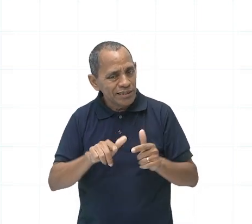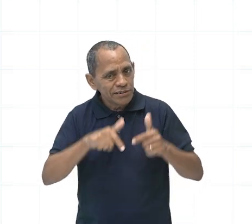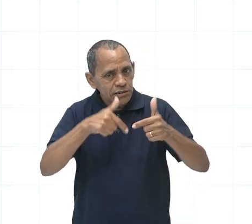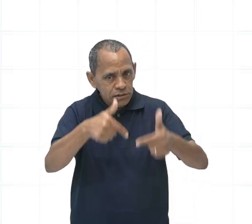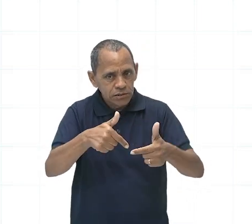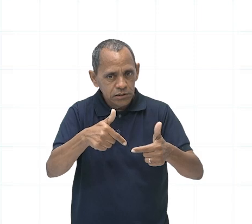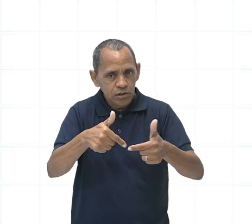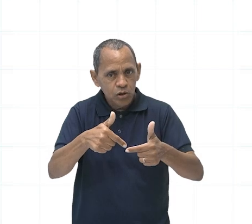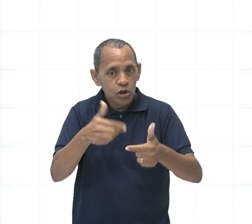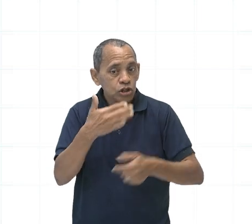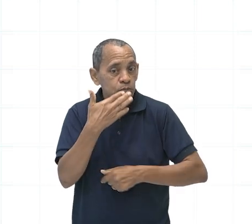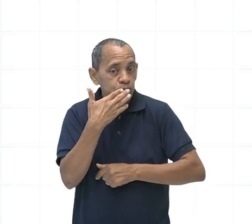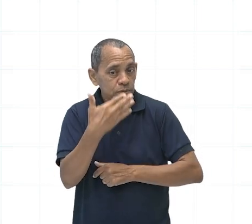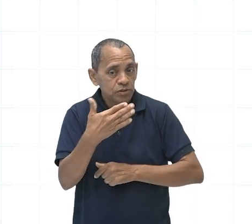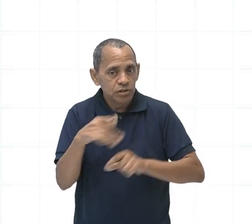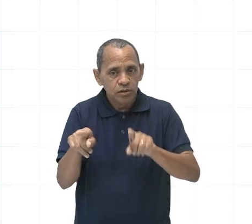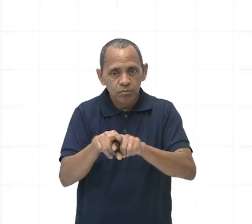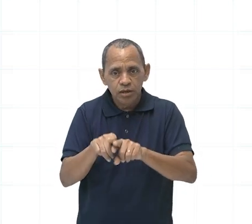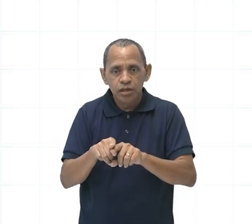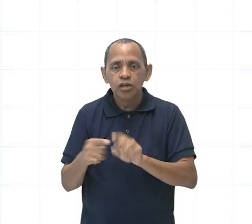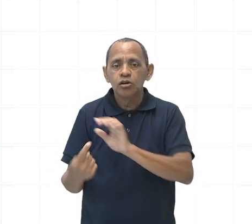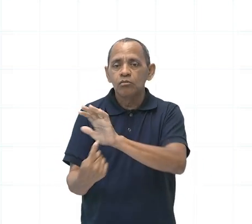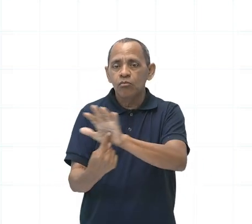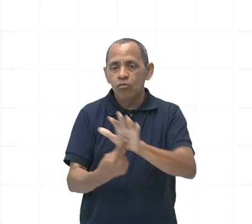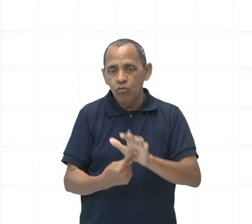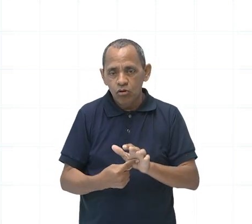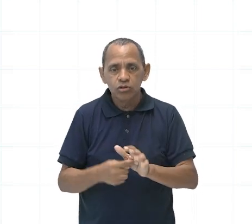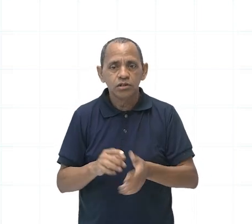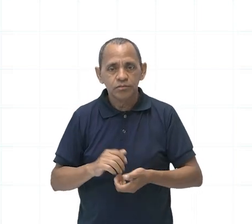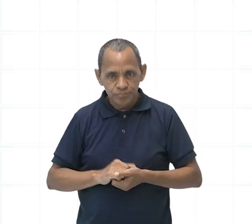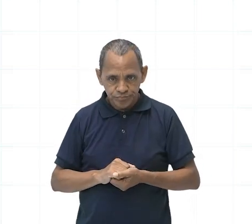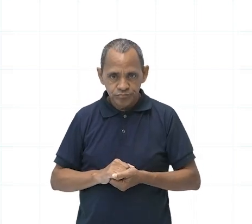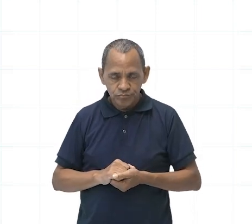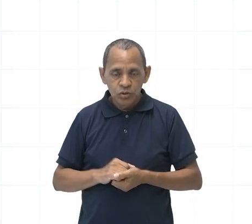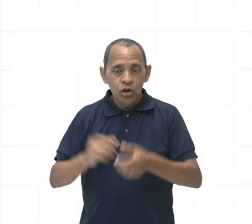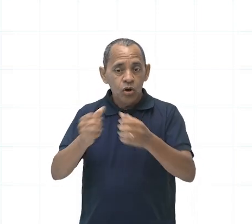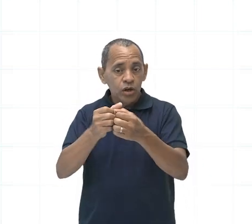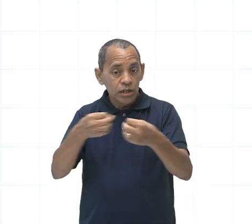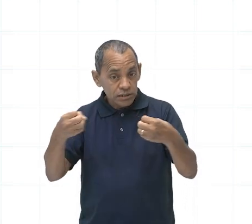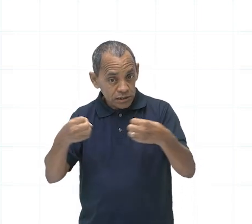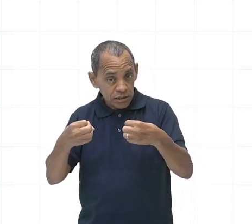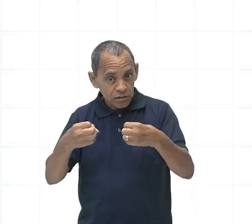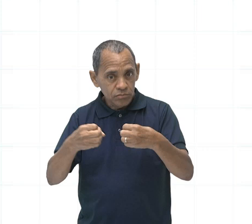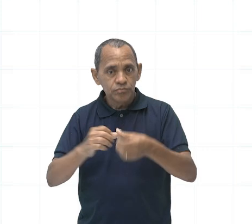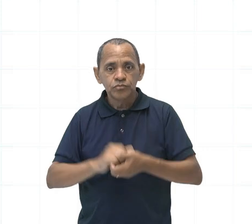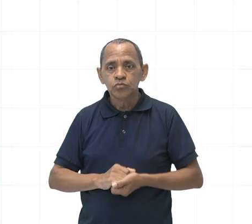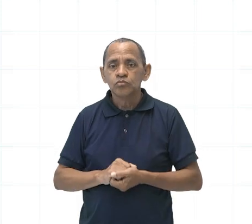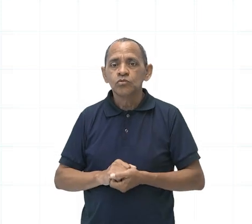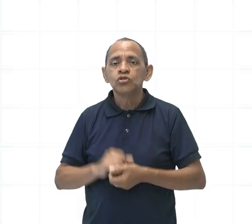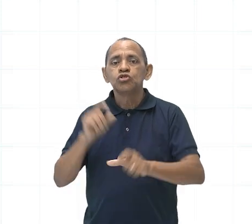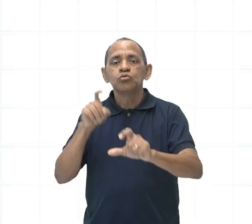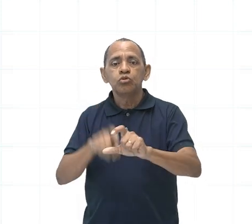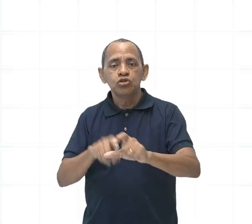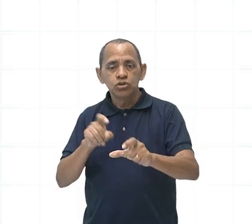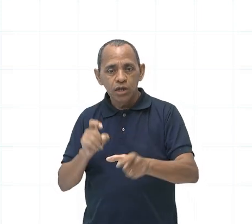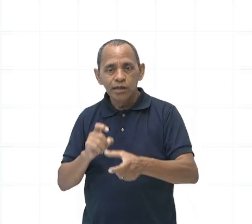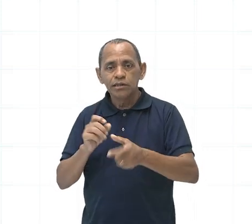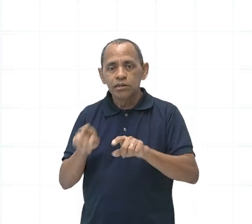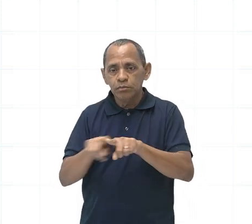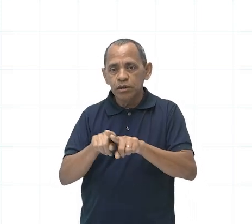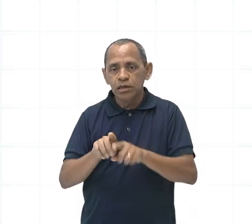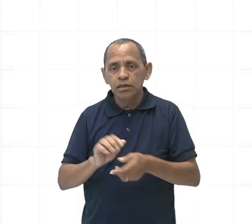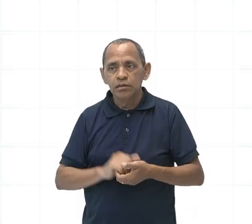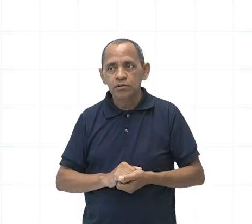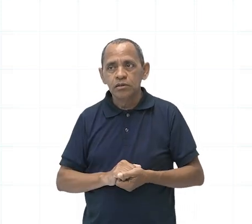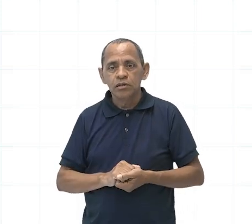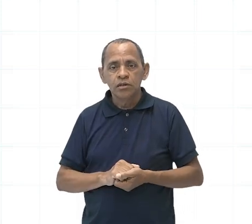típico dessa circunstância de concessão, que vai me dar justamente a oração subordinada adverbial concessiva. Eu vou a outro exemplo